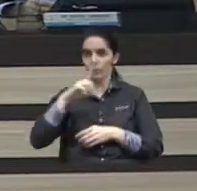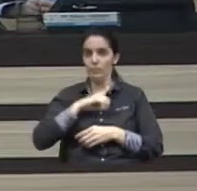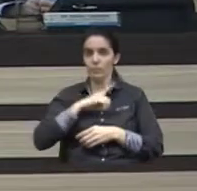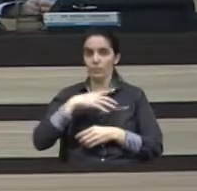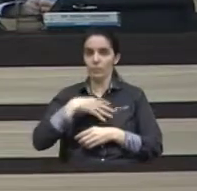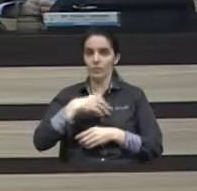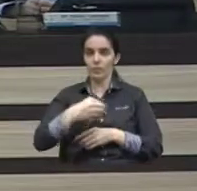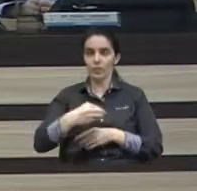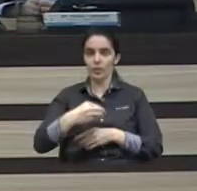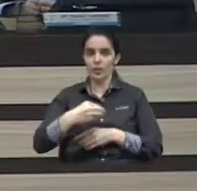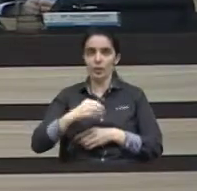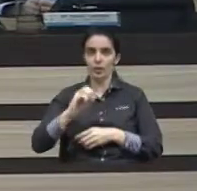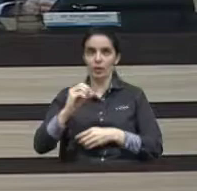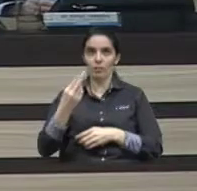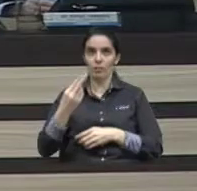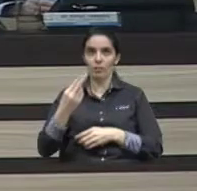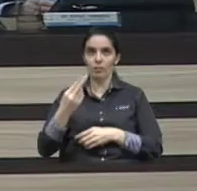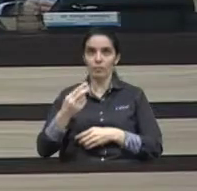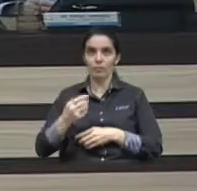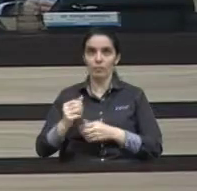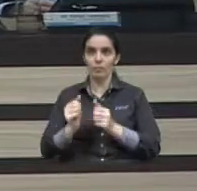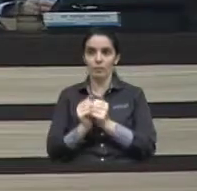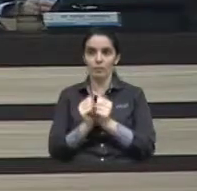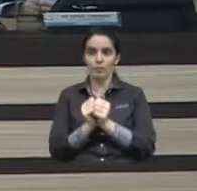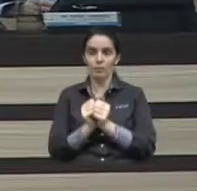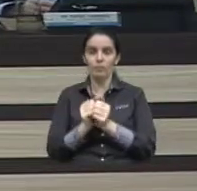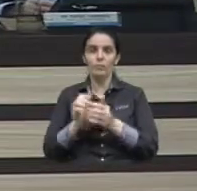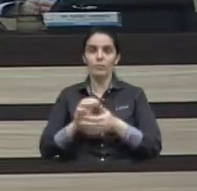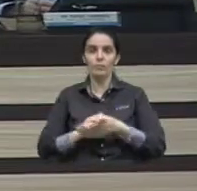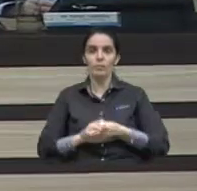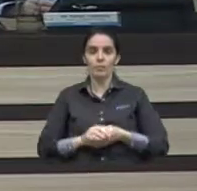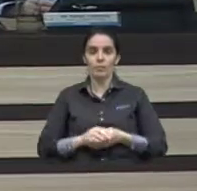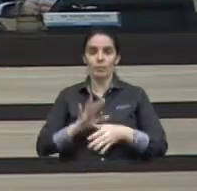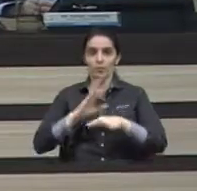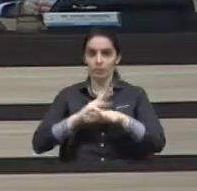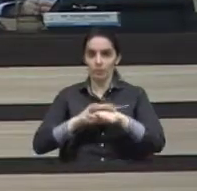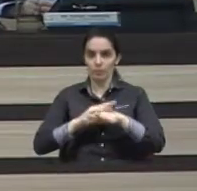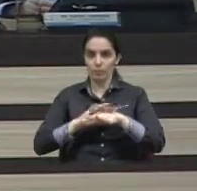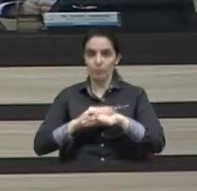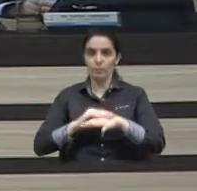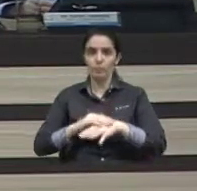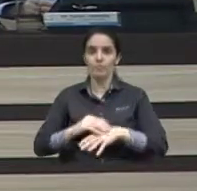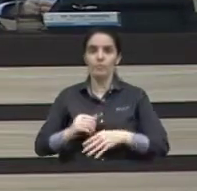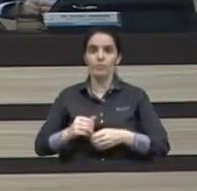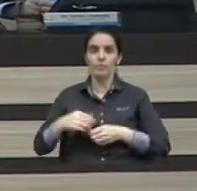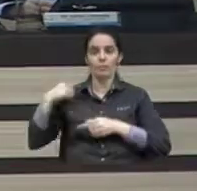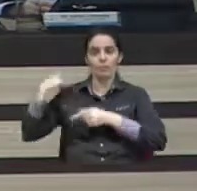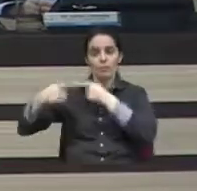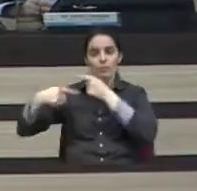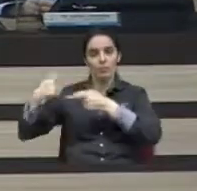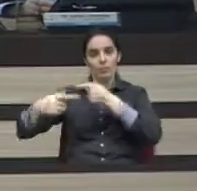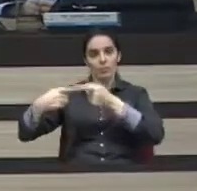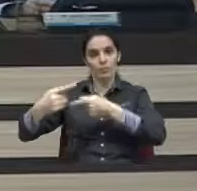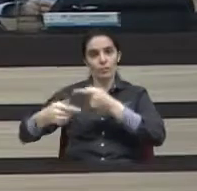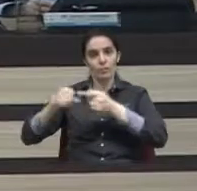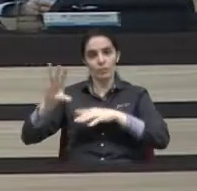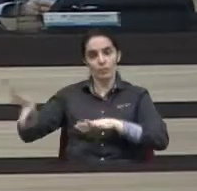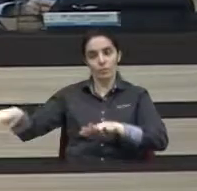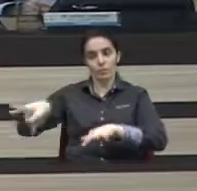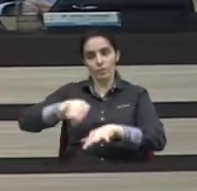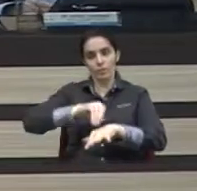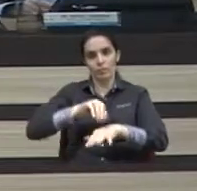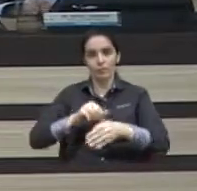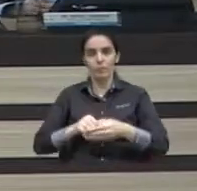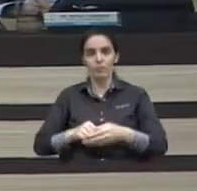ou dependentes legais com deficiência congênita ou adquirida, terão sua carga horária semanal reduzida em até